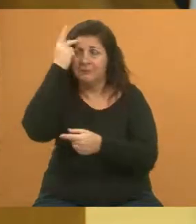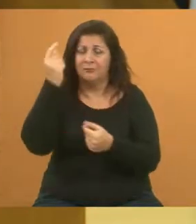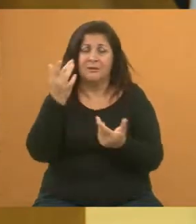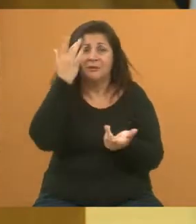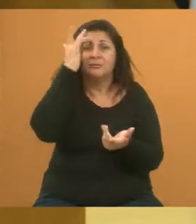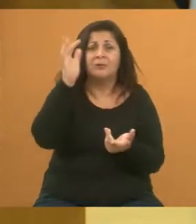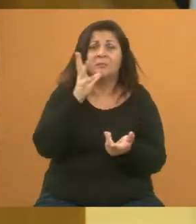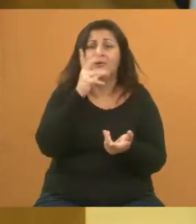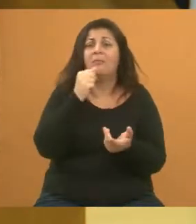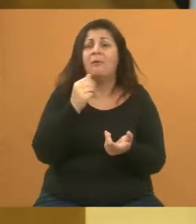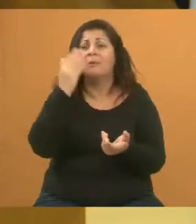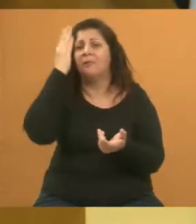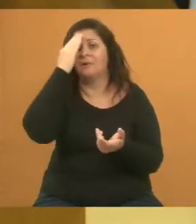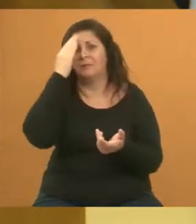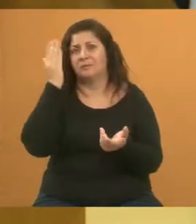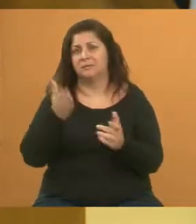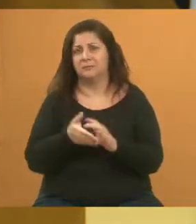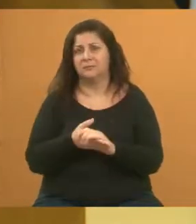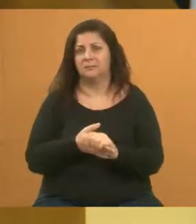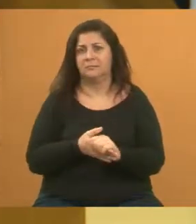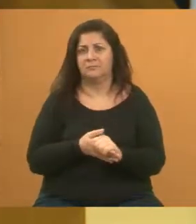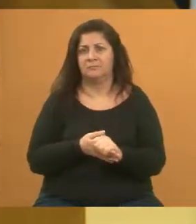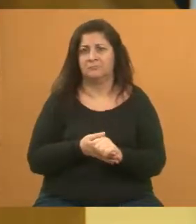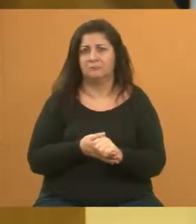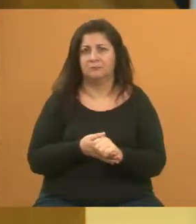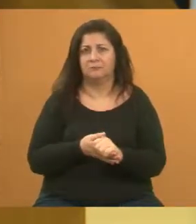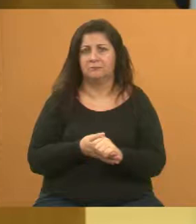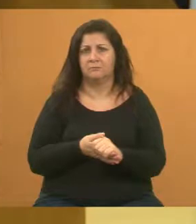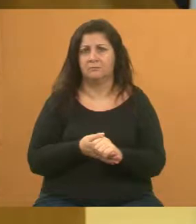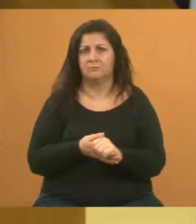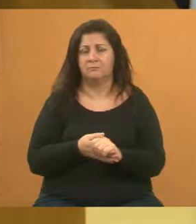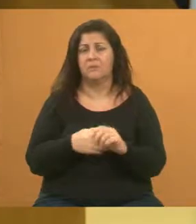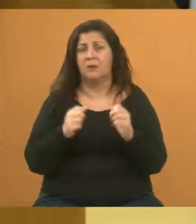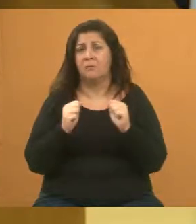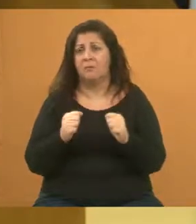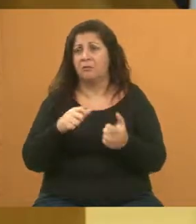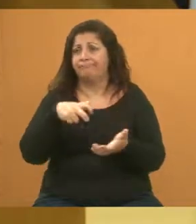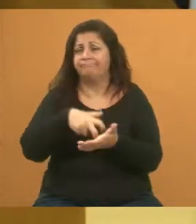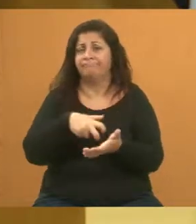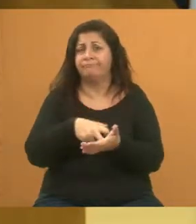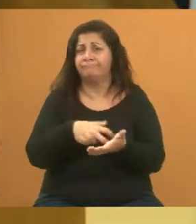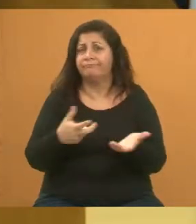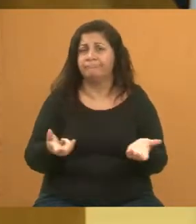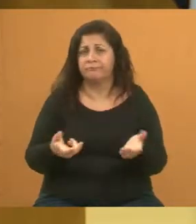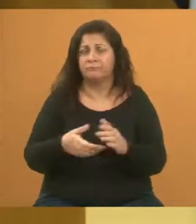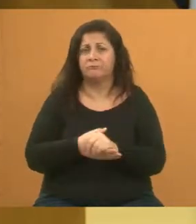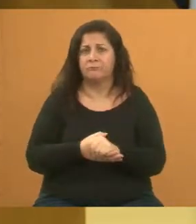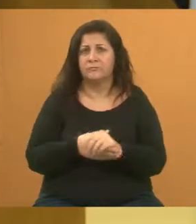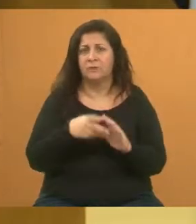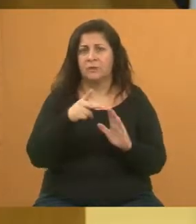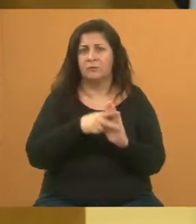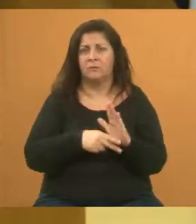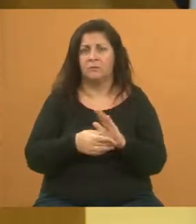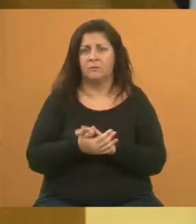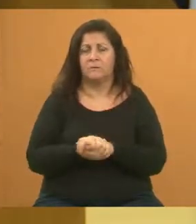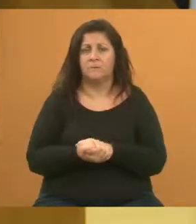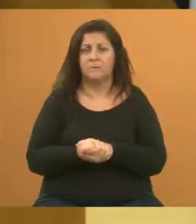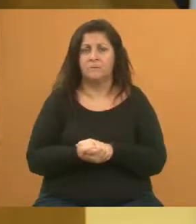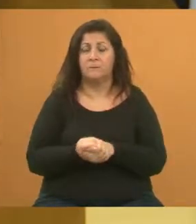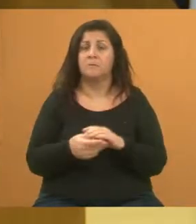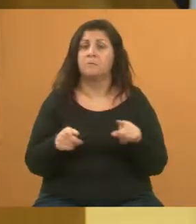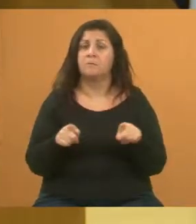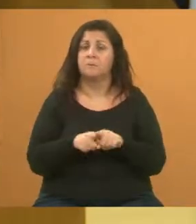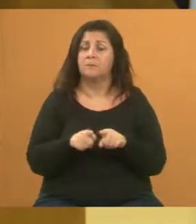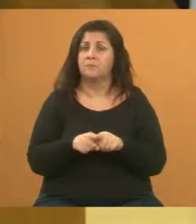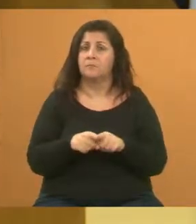ter a informação bem depois e podem ser aí punidos com esse projeto de lei. Outra coisa